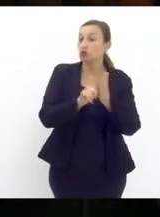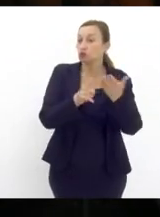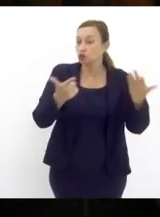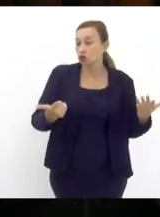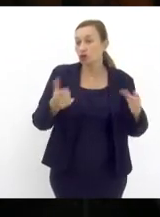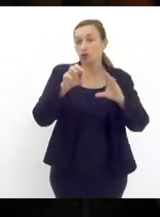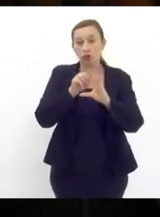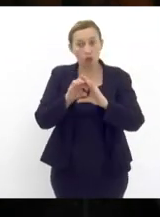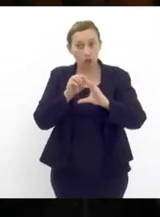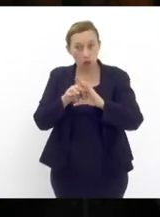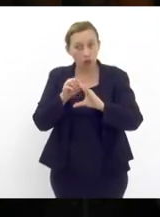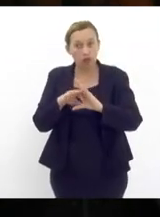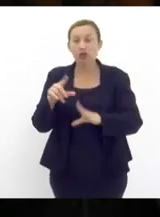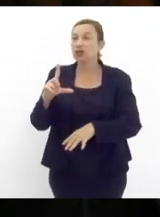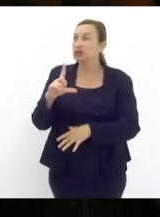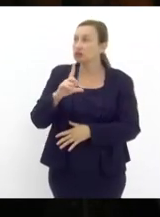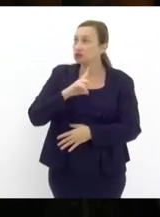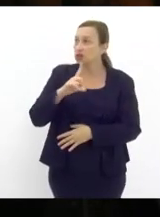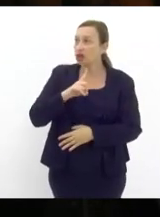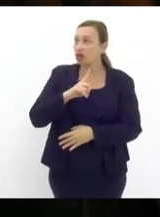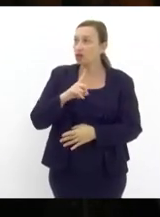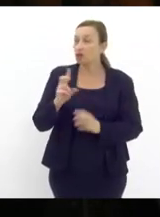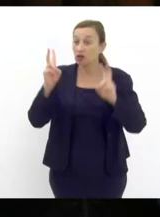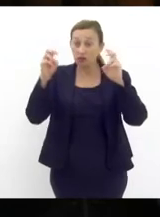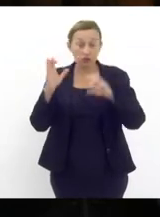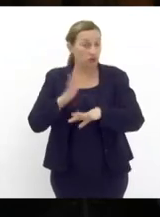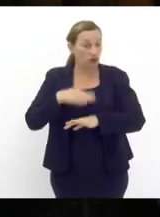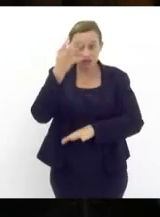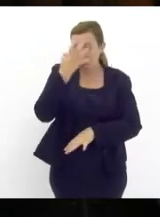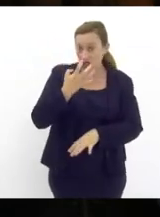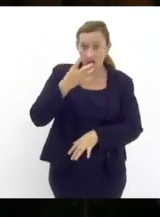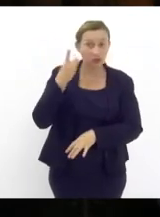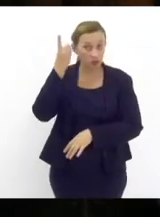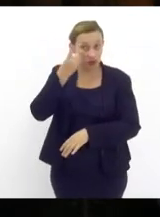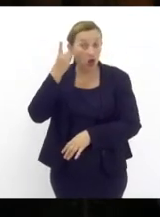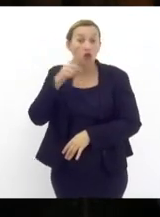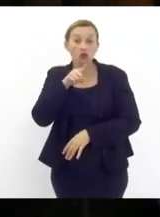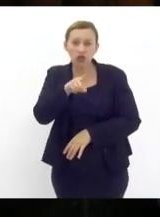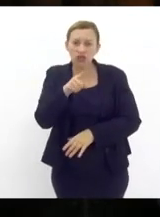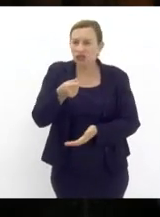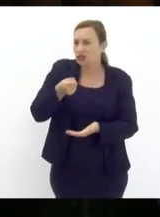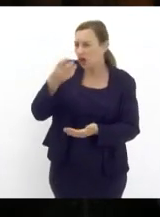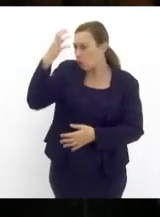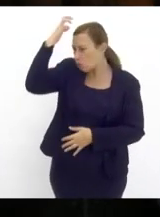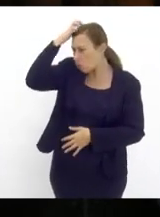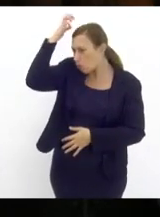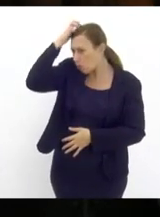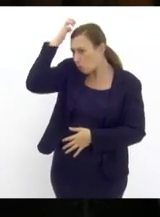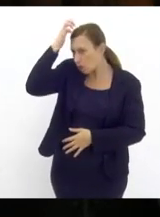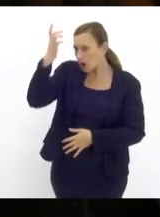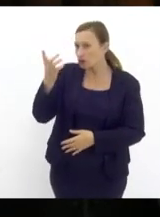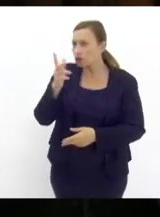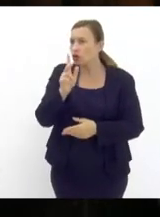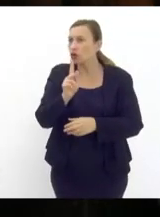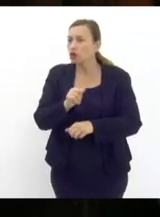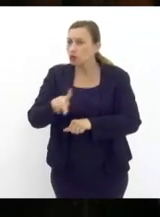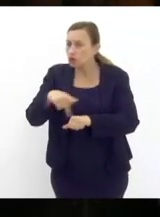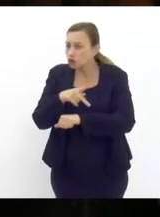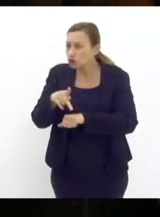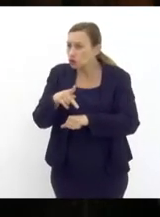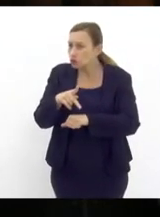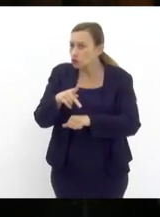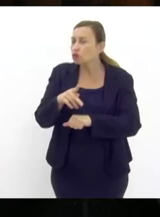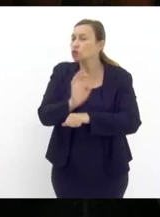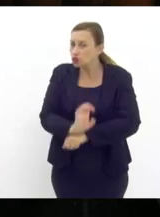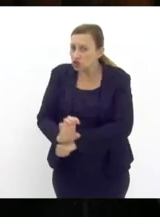Globo e tem uma foto mais grave deputada você tá punindo os países os